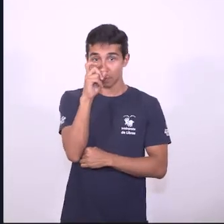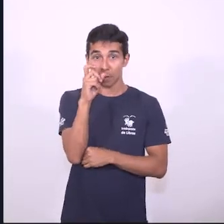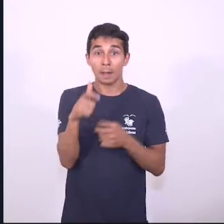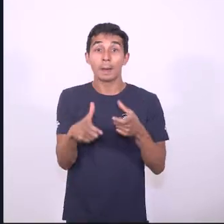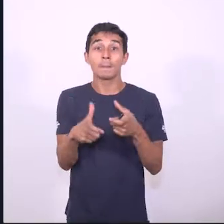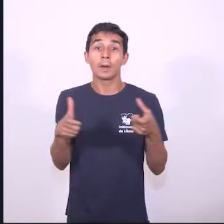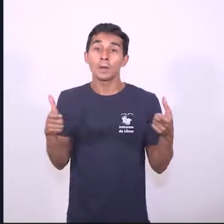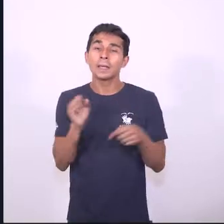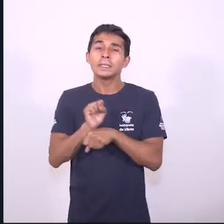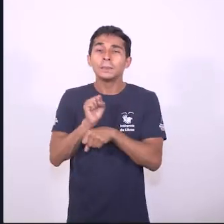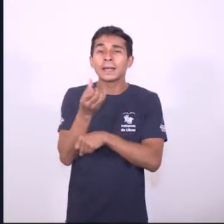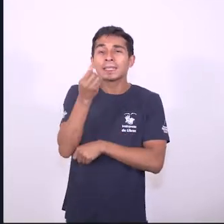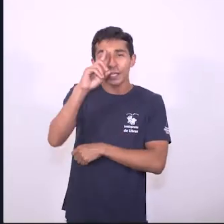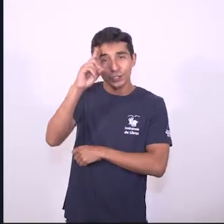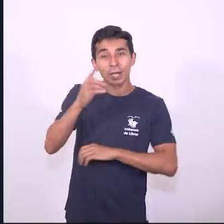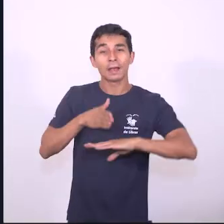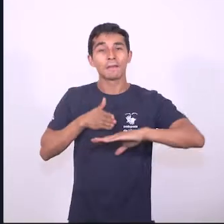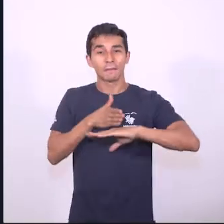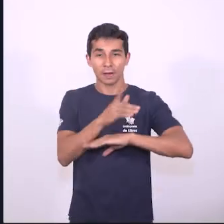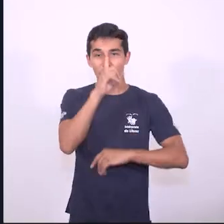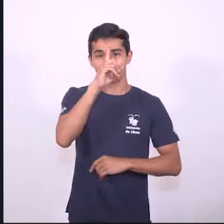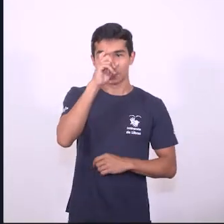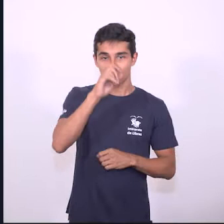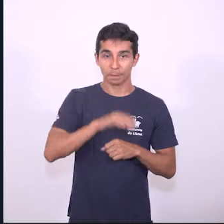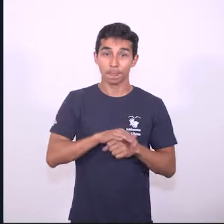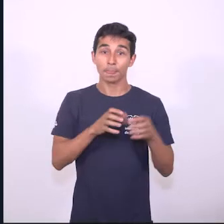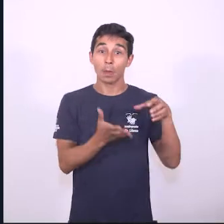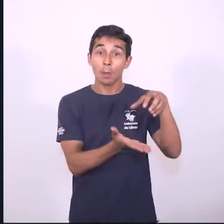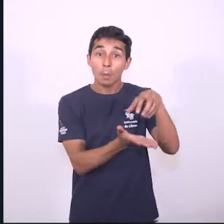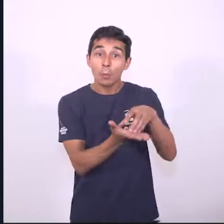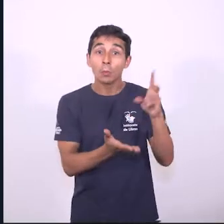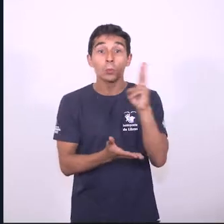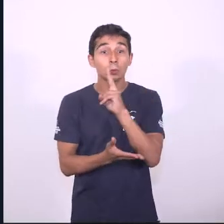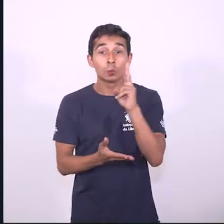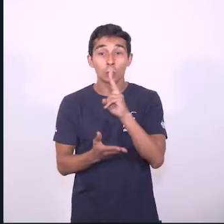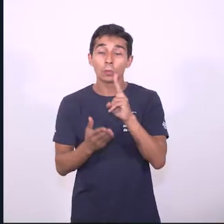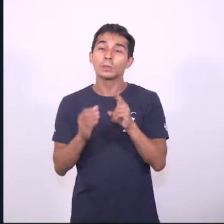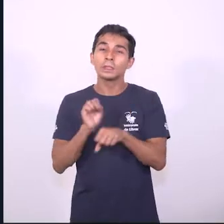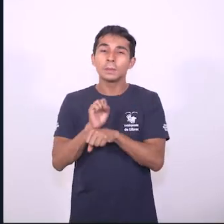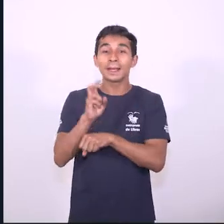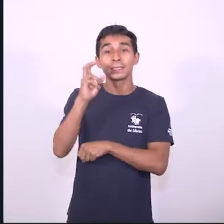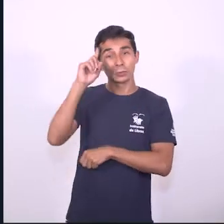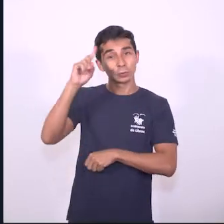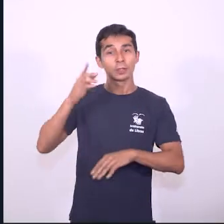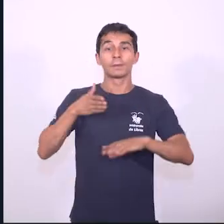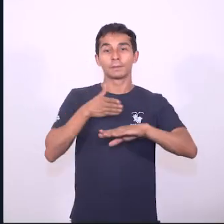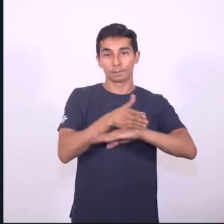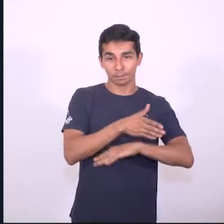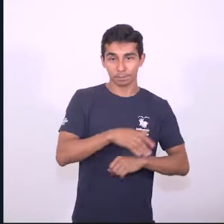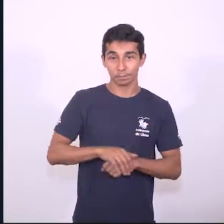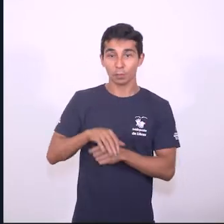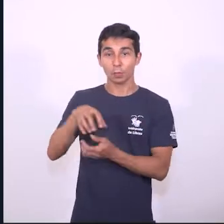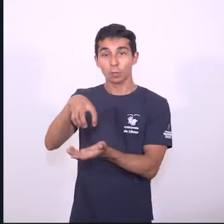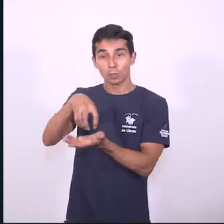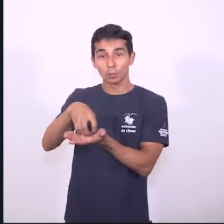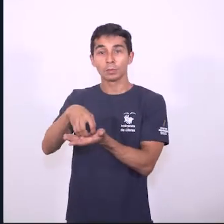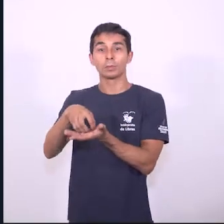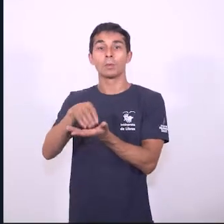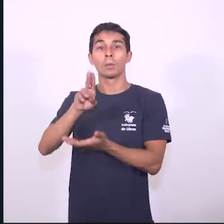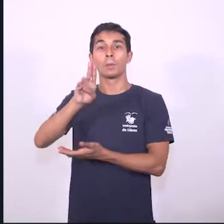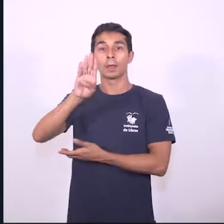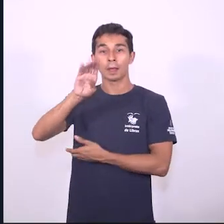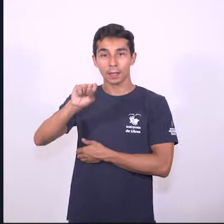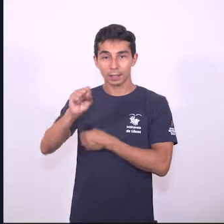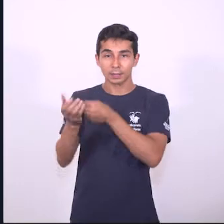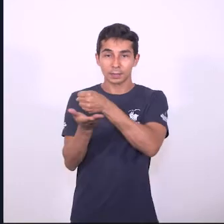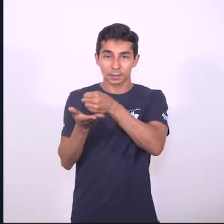6 dias e meio, no pronto-socorro municipal, no 5º dia, na unidade básica de saúde, no 6º dia, e na